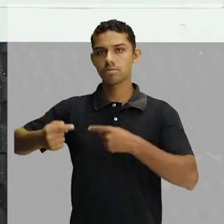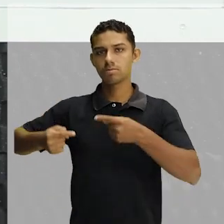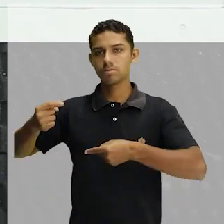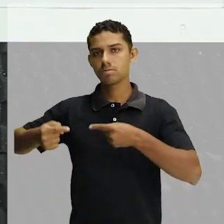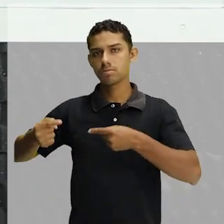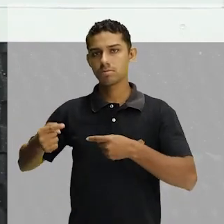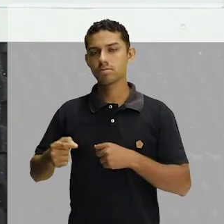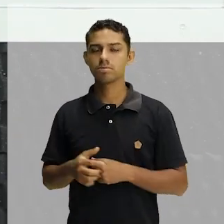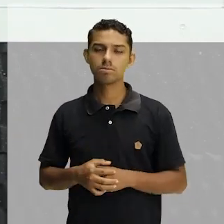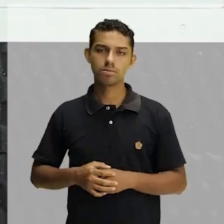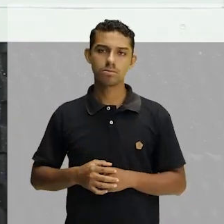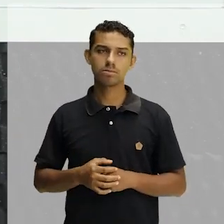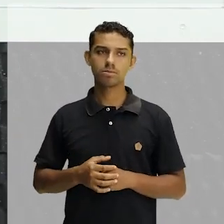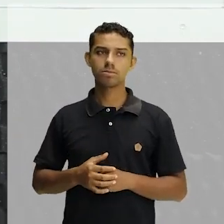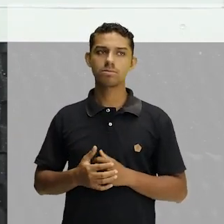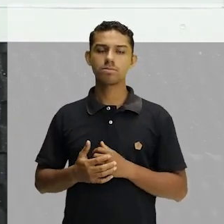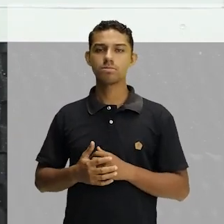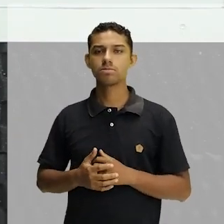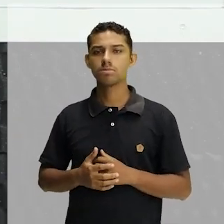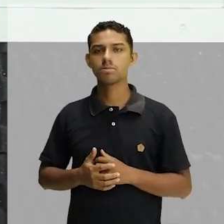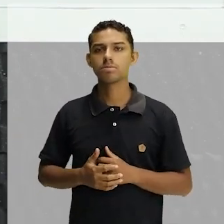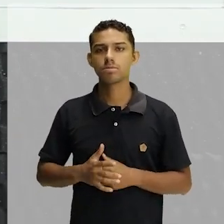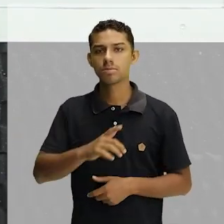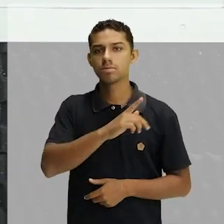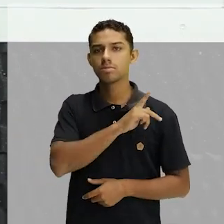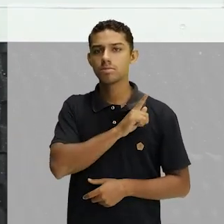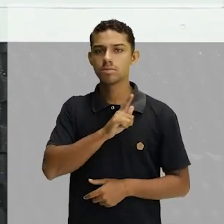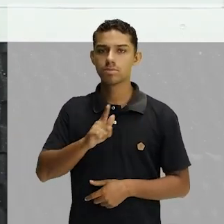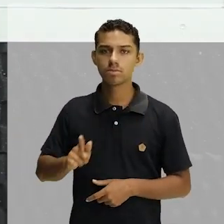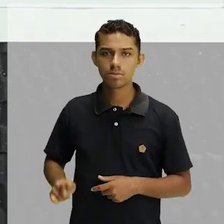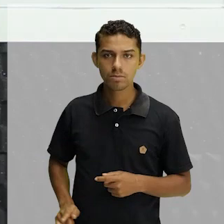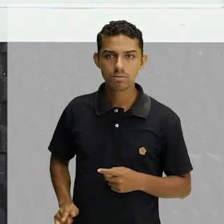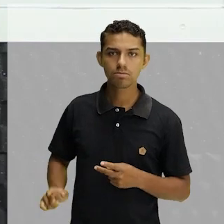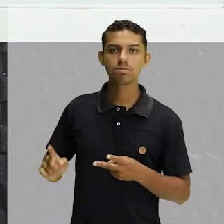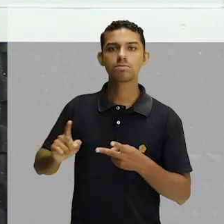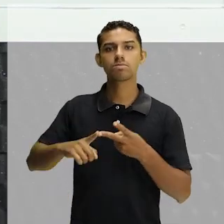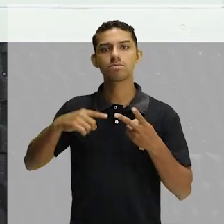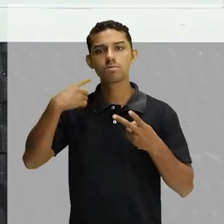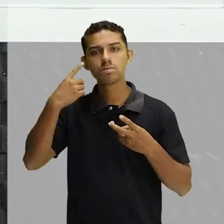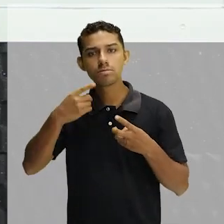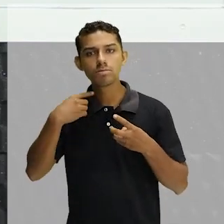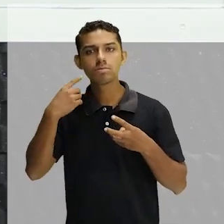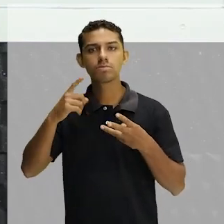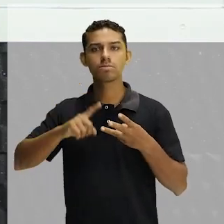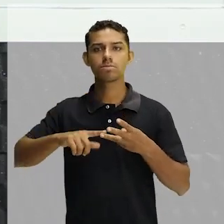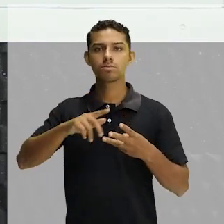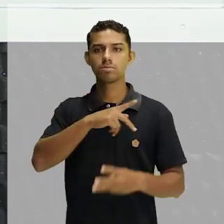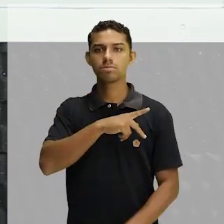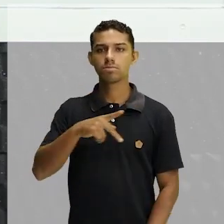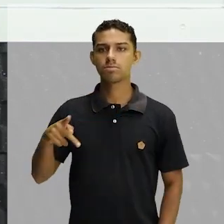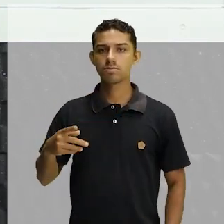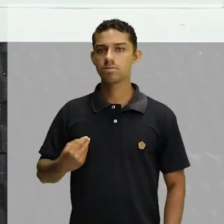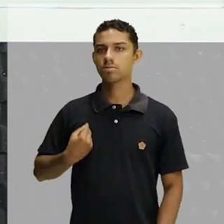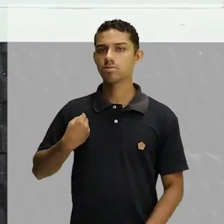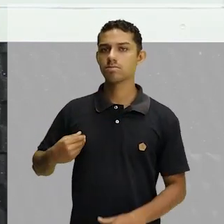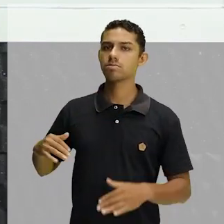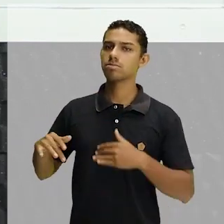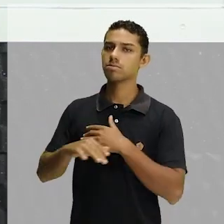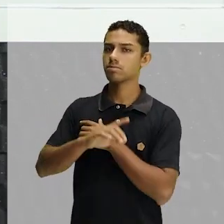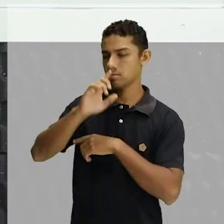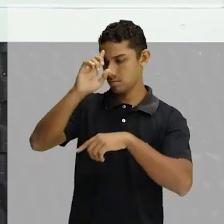só, surge a instituição do Estado como regulador da vida na polis, a vida na cidade, a